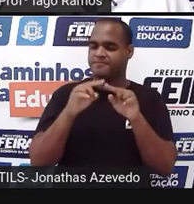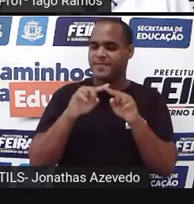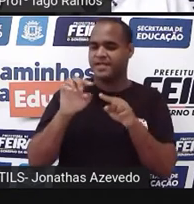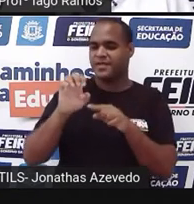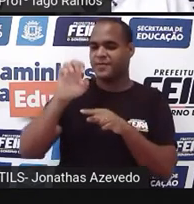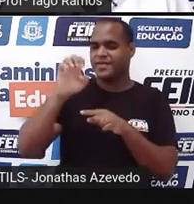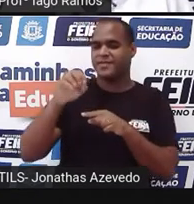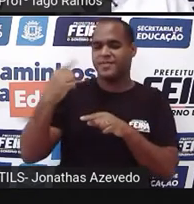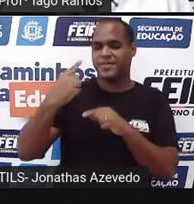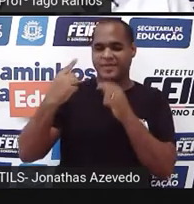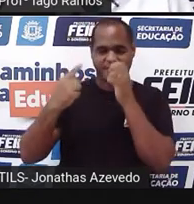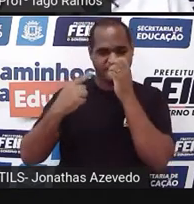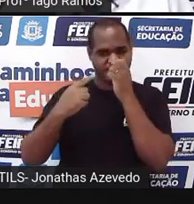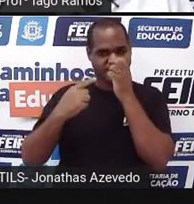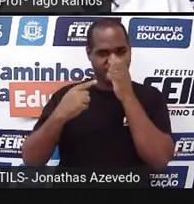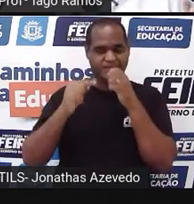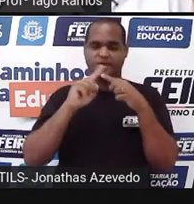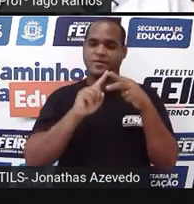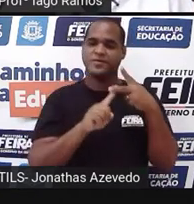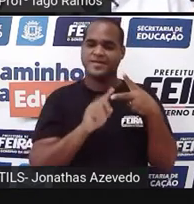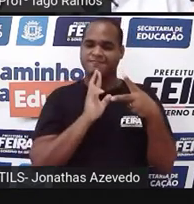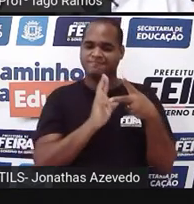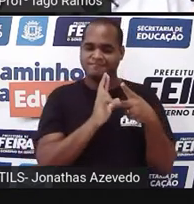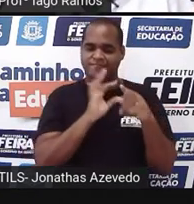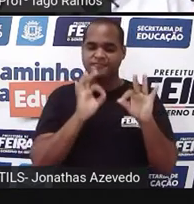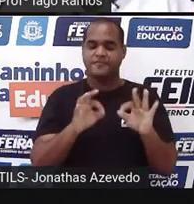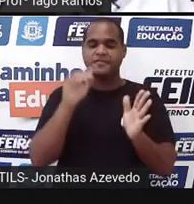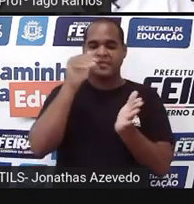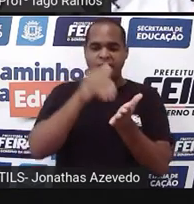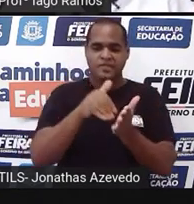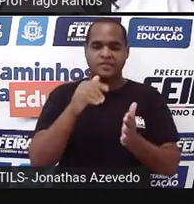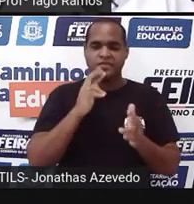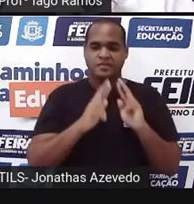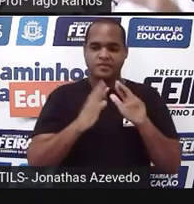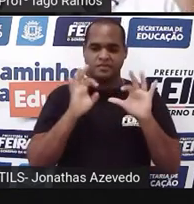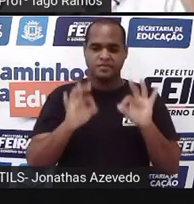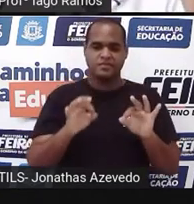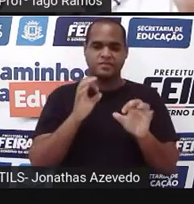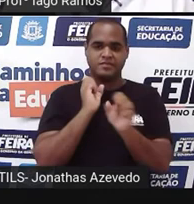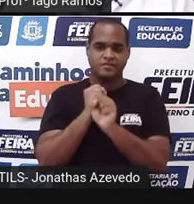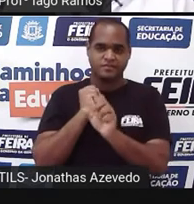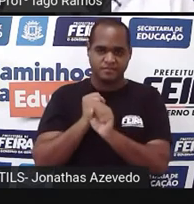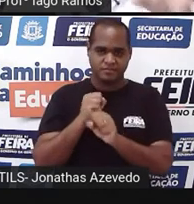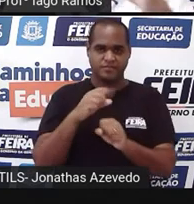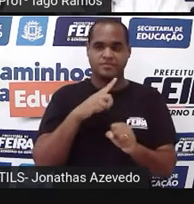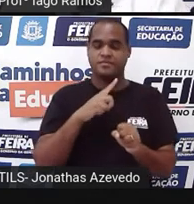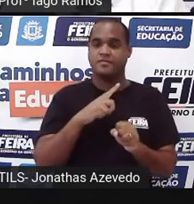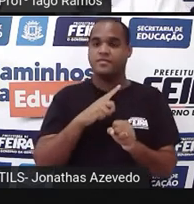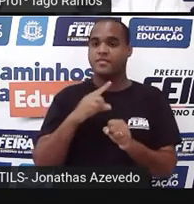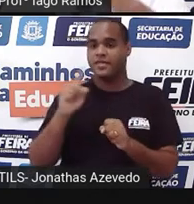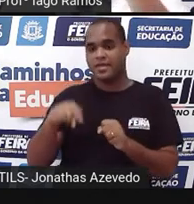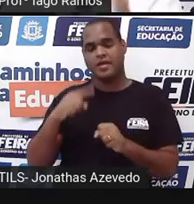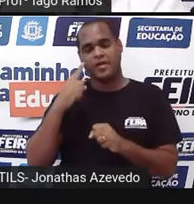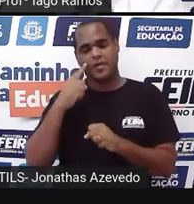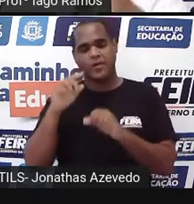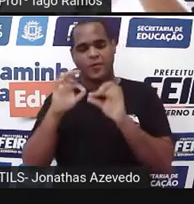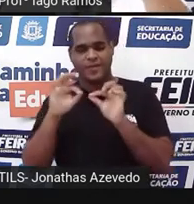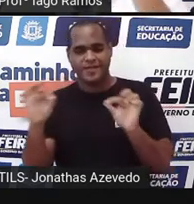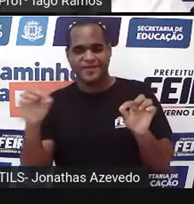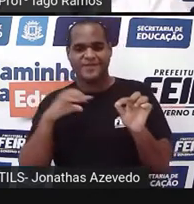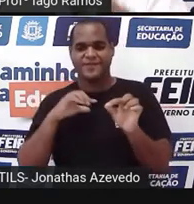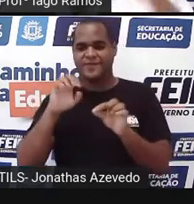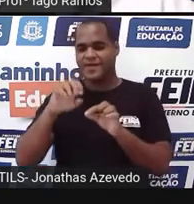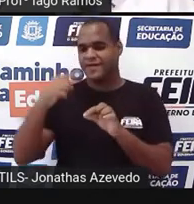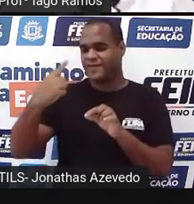equação do primeiro grau com duas incógnitas né então são infinitas soluções uma equação uma reta uma